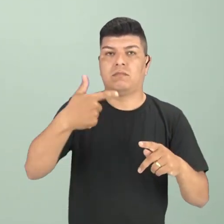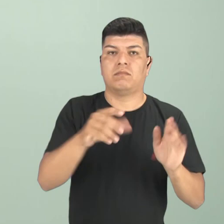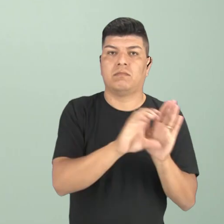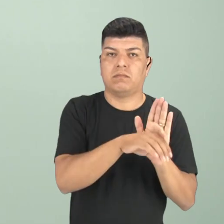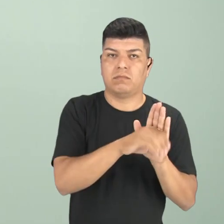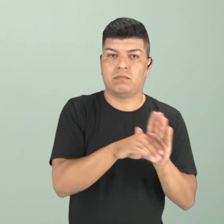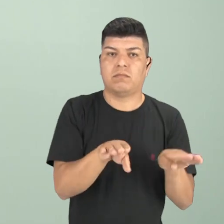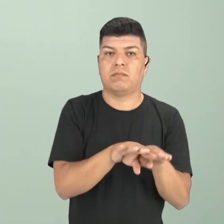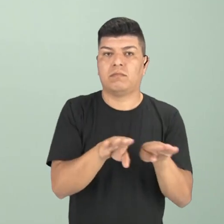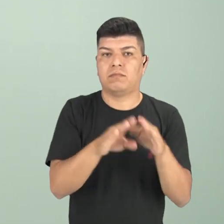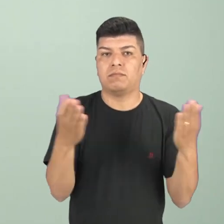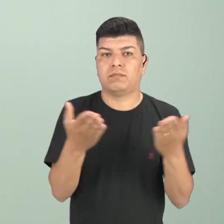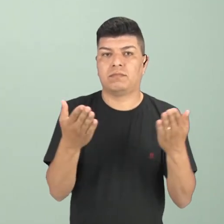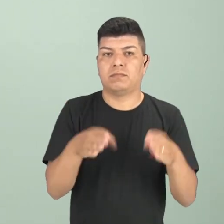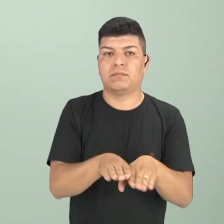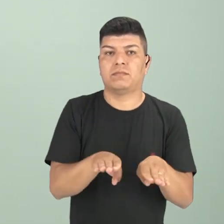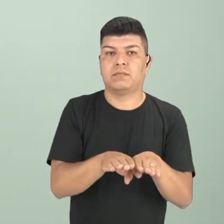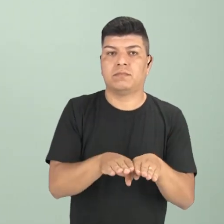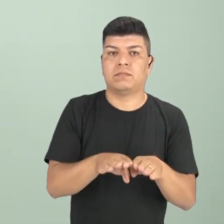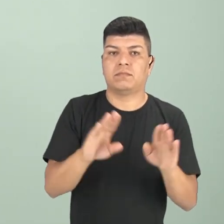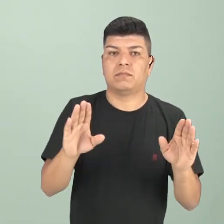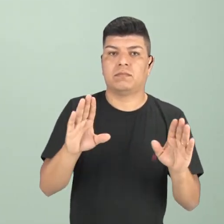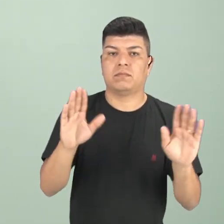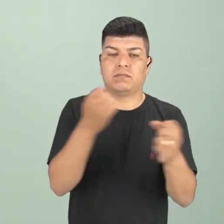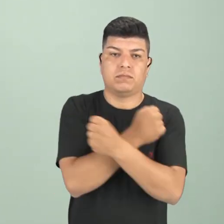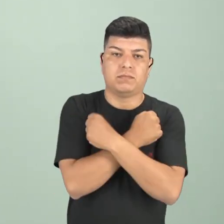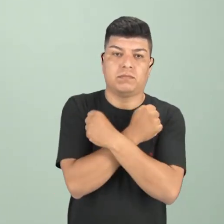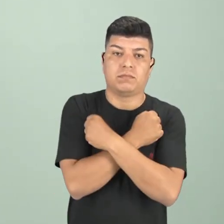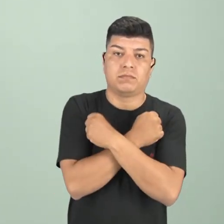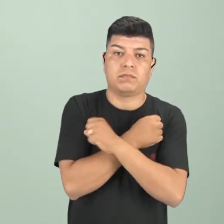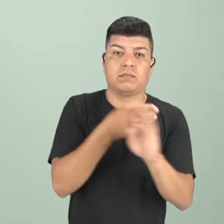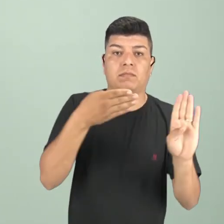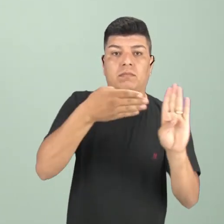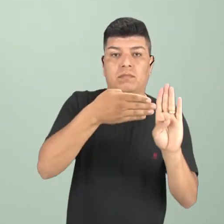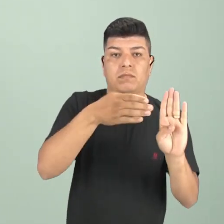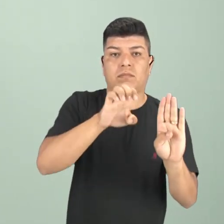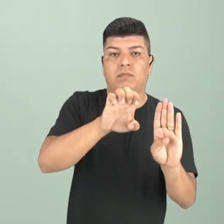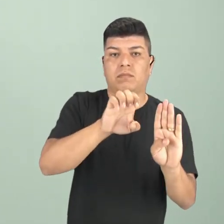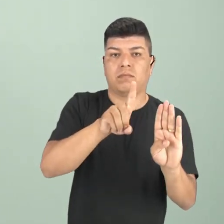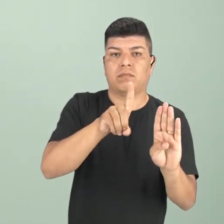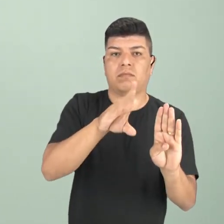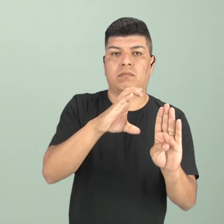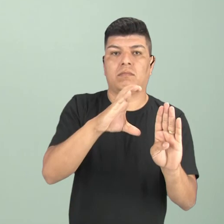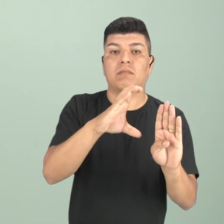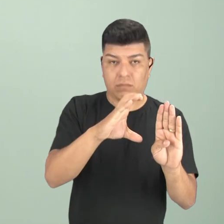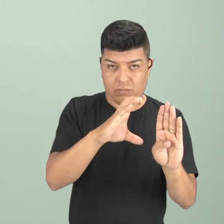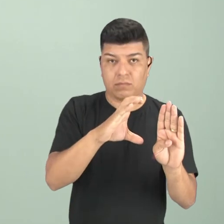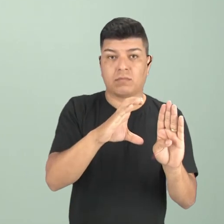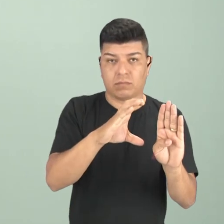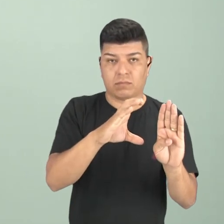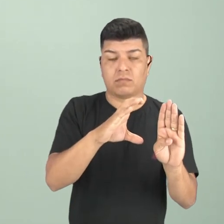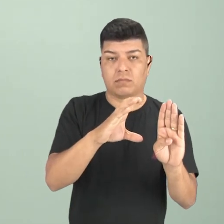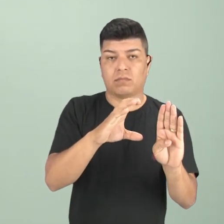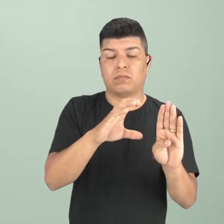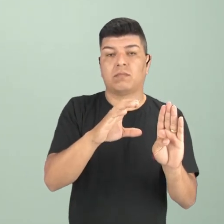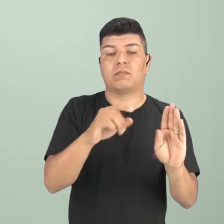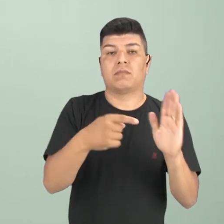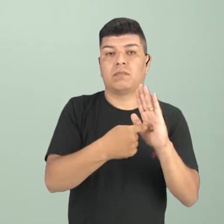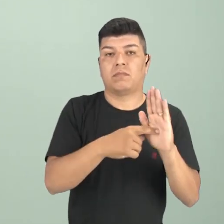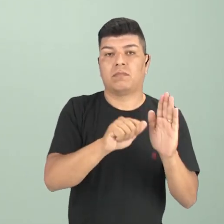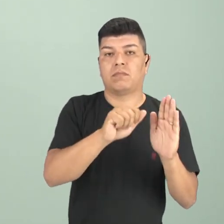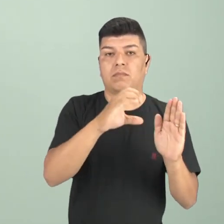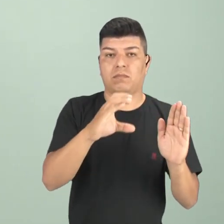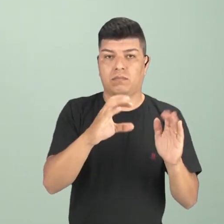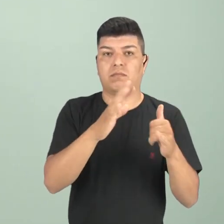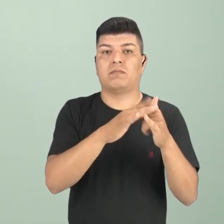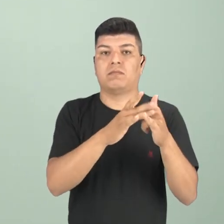termos que a gente viu na aula de hoje também tá bom então fica um forte abraço acessa acesse a nossa plataforma eduque a ser o nosso